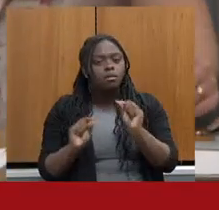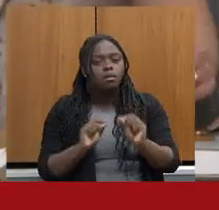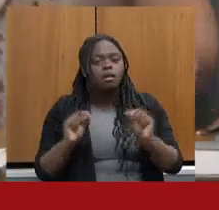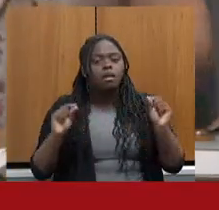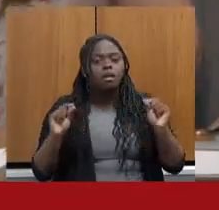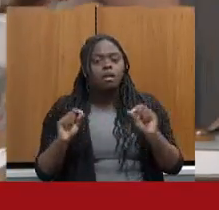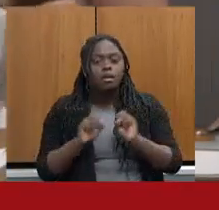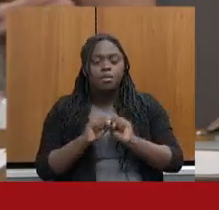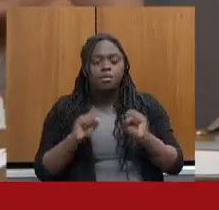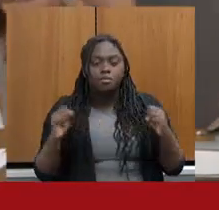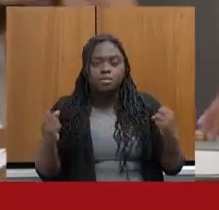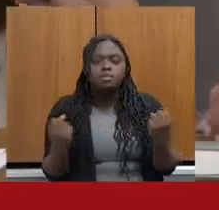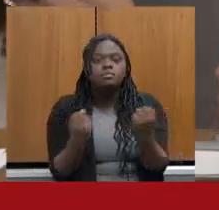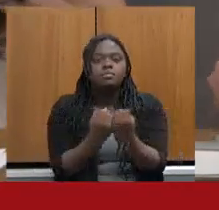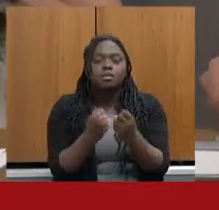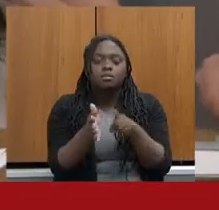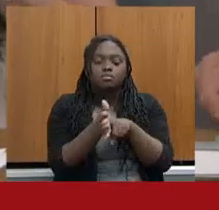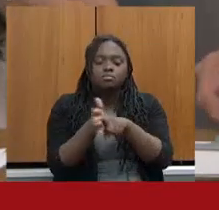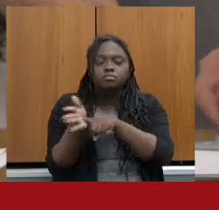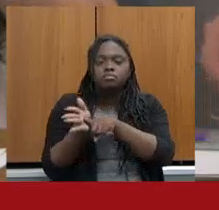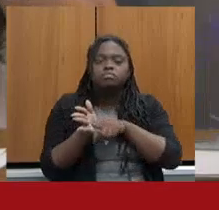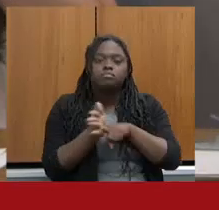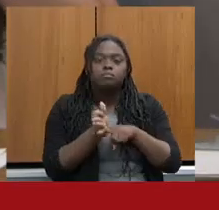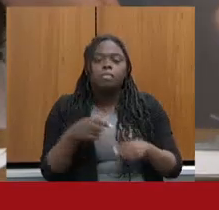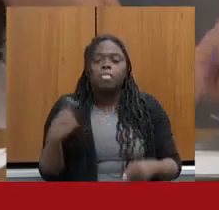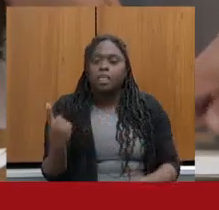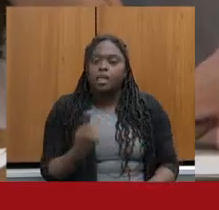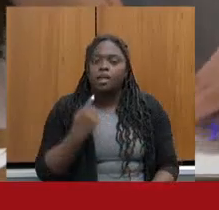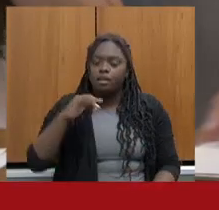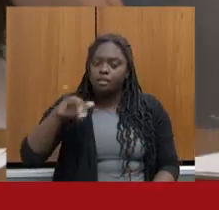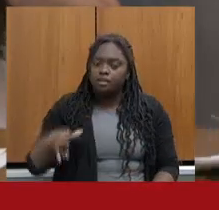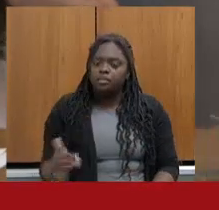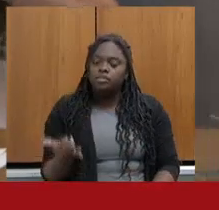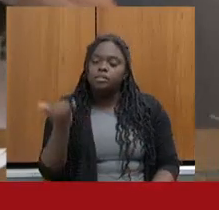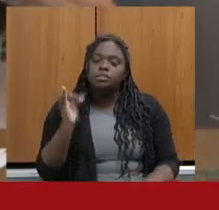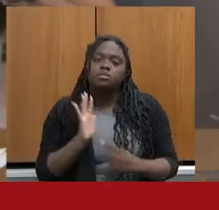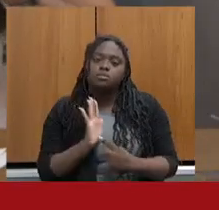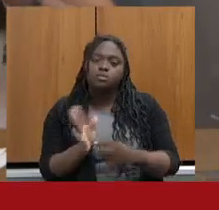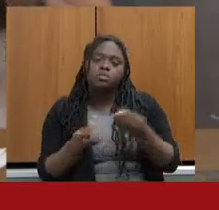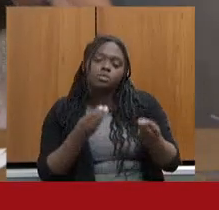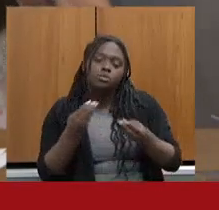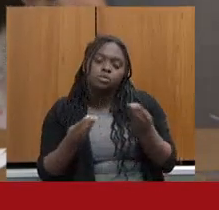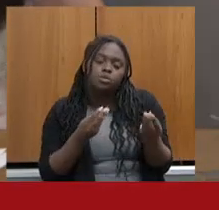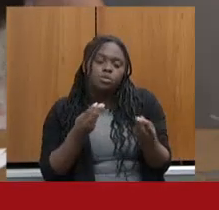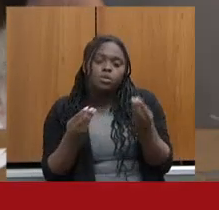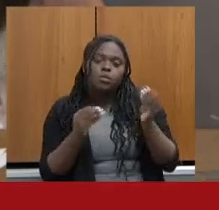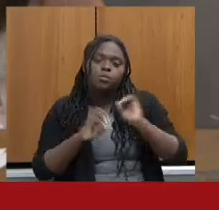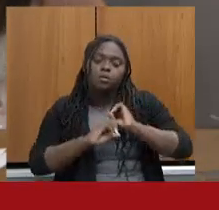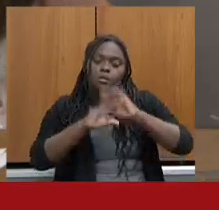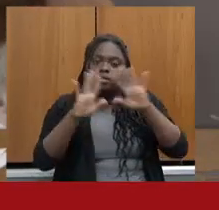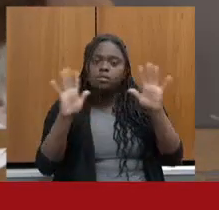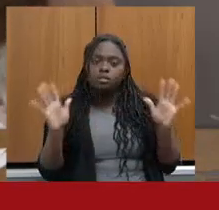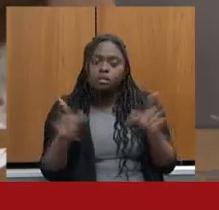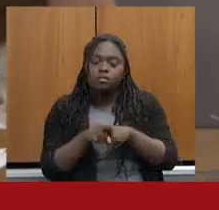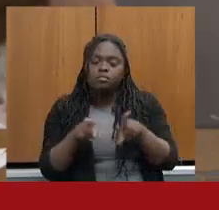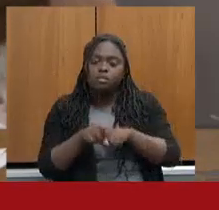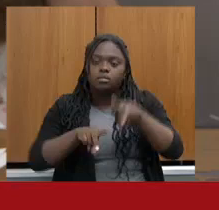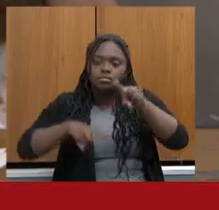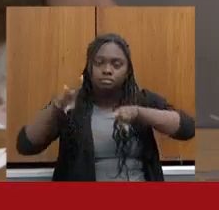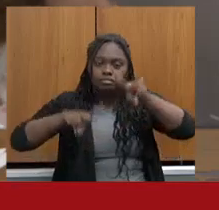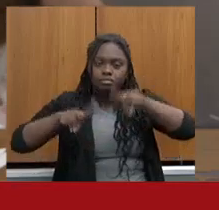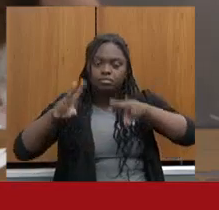para nós é uma oportunidade em razão aí da necessidade de dar transparência e dar visibilidade a